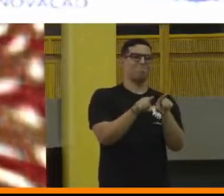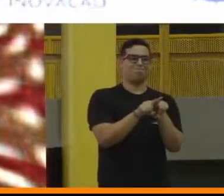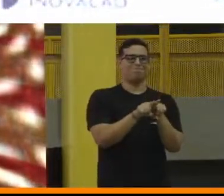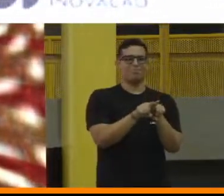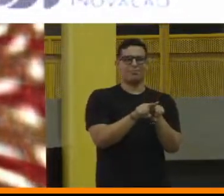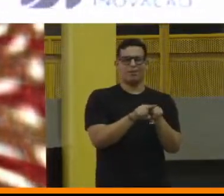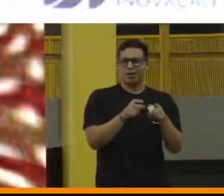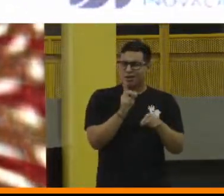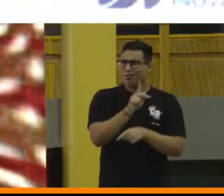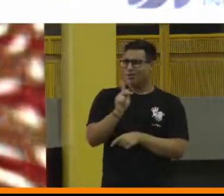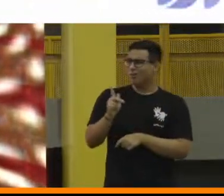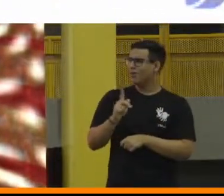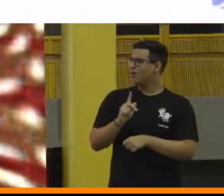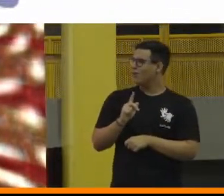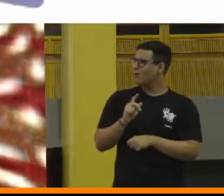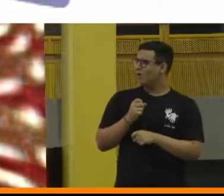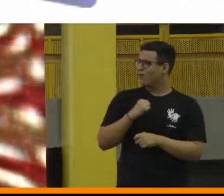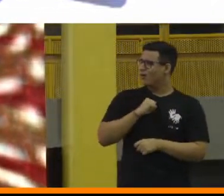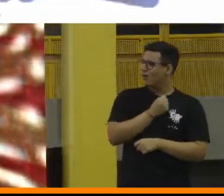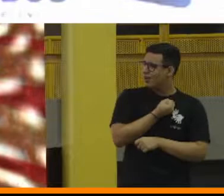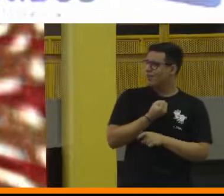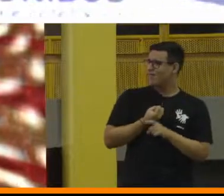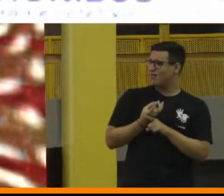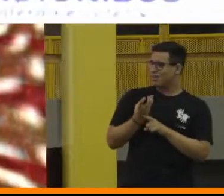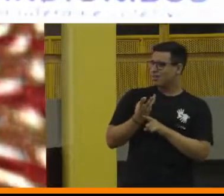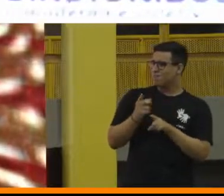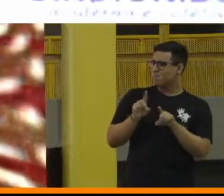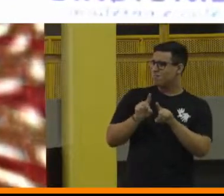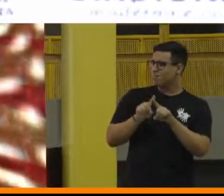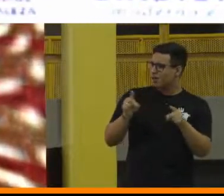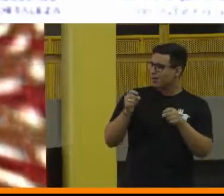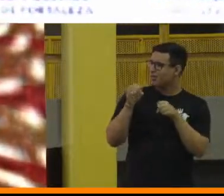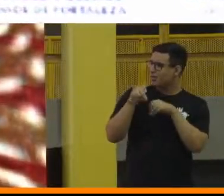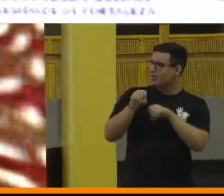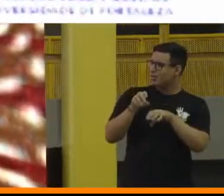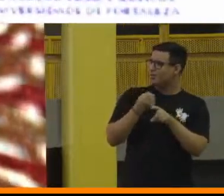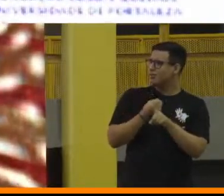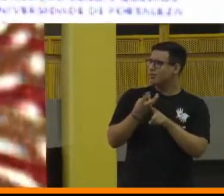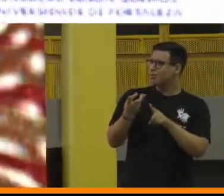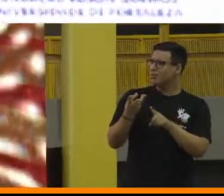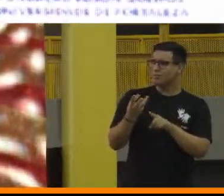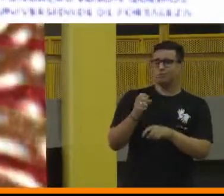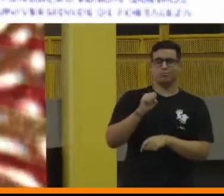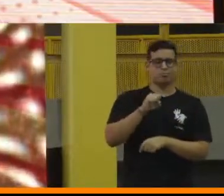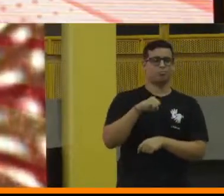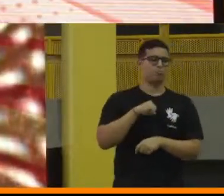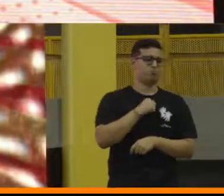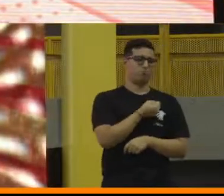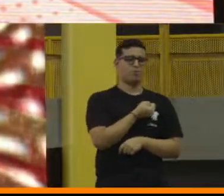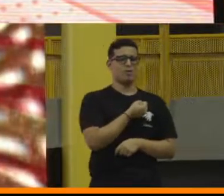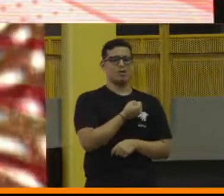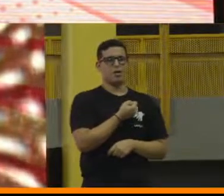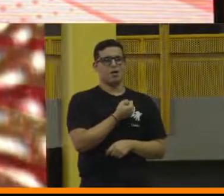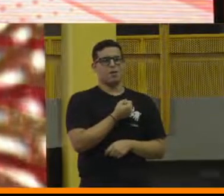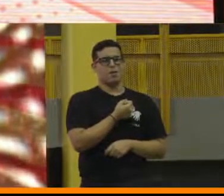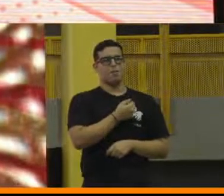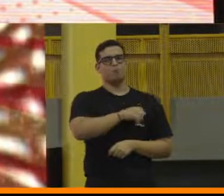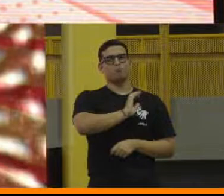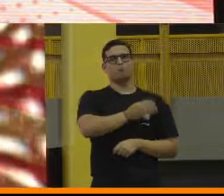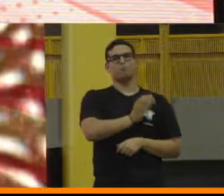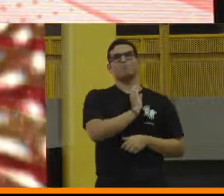professor, você vai me dizer que você vai me dar uma aula do negócio que você odeia? Odeio. Odeio do fundo do